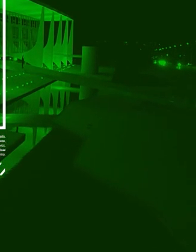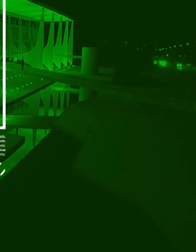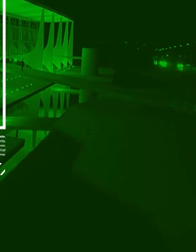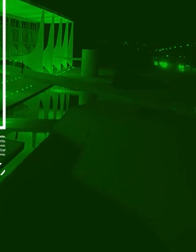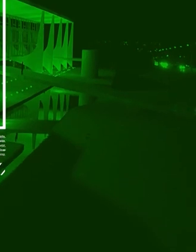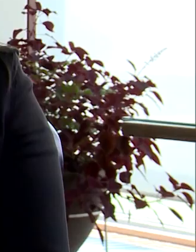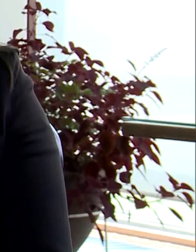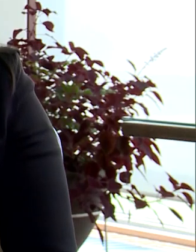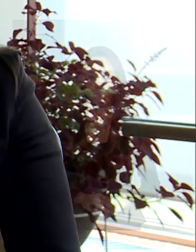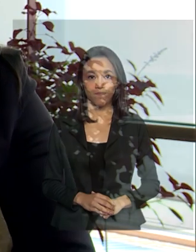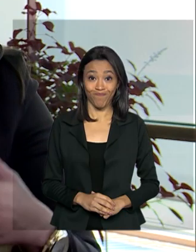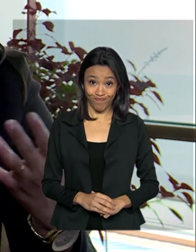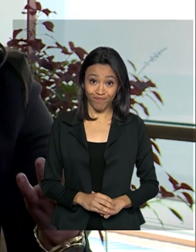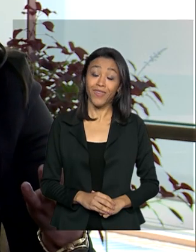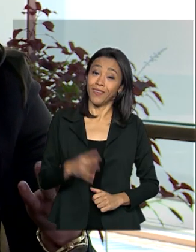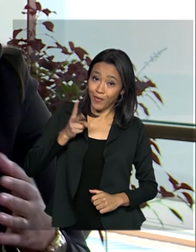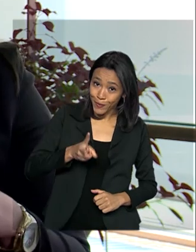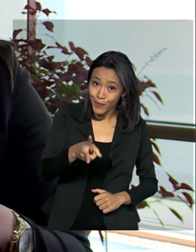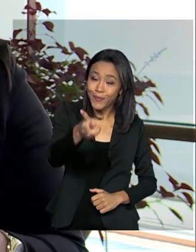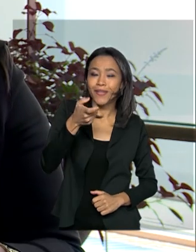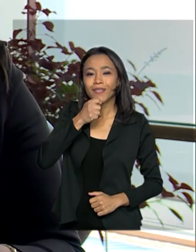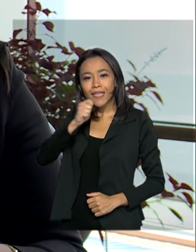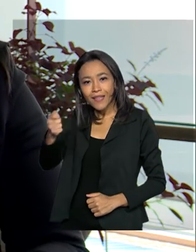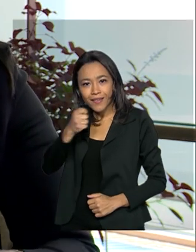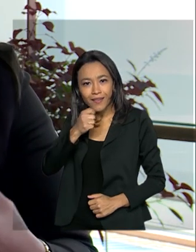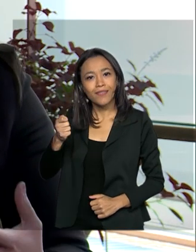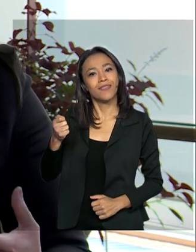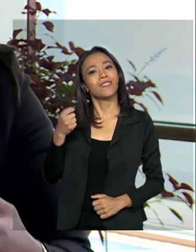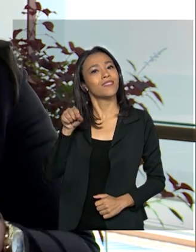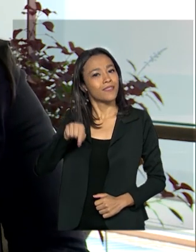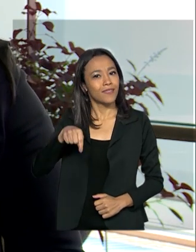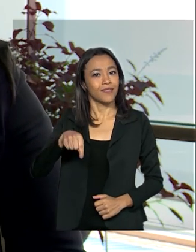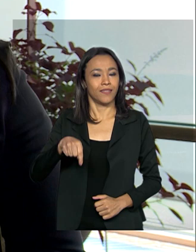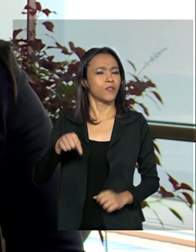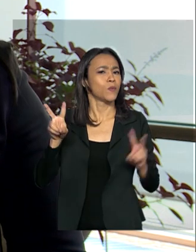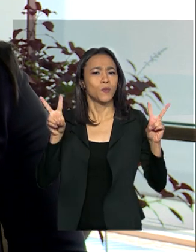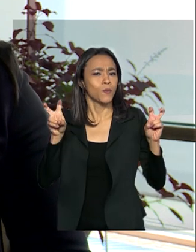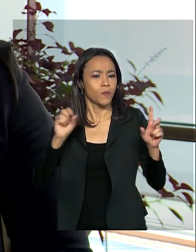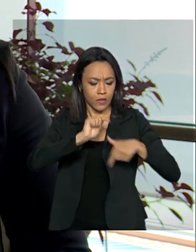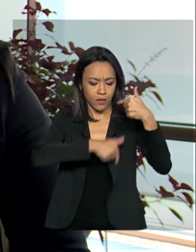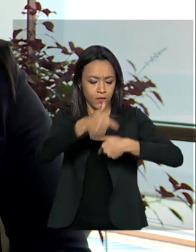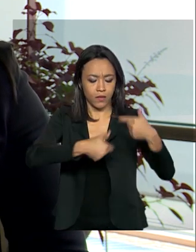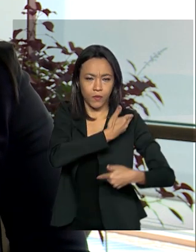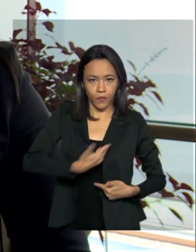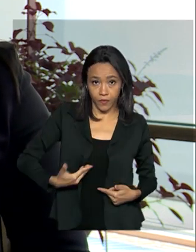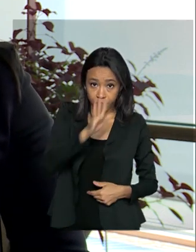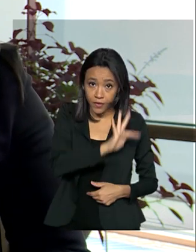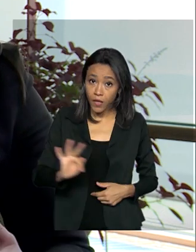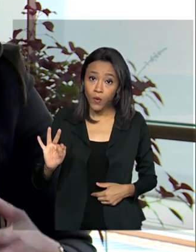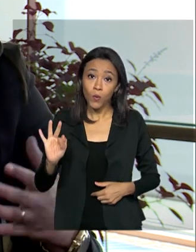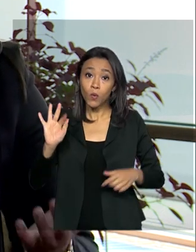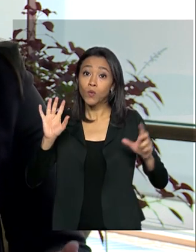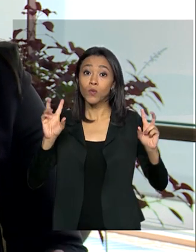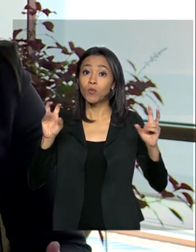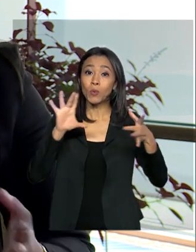aí o e continuando nossa série de reportagens e entrevistas sobre o trabalho do governo federal em relação